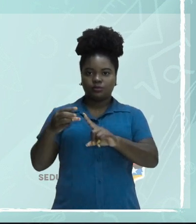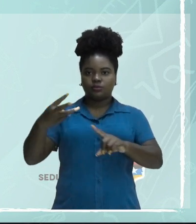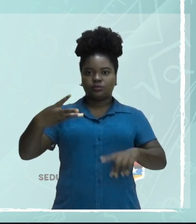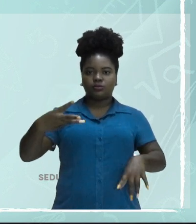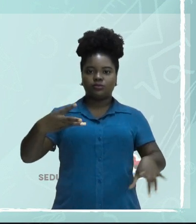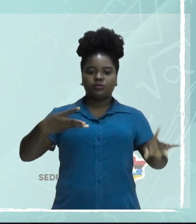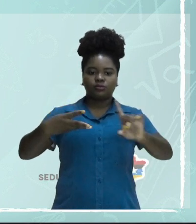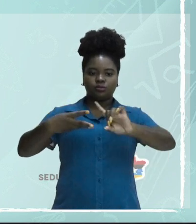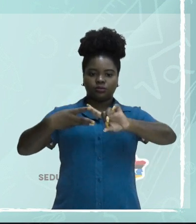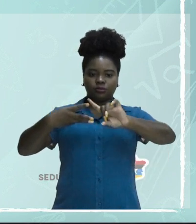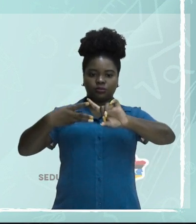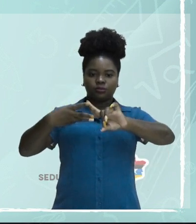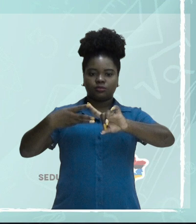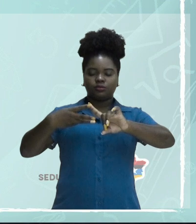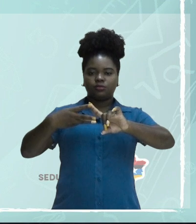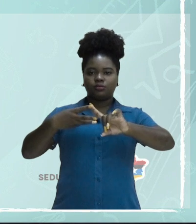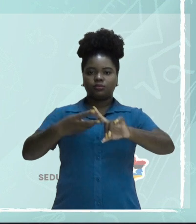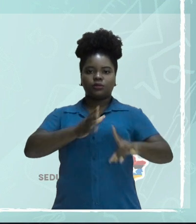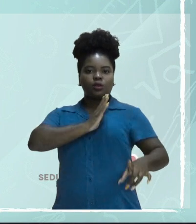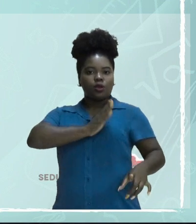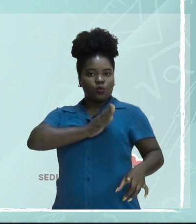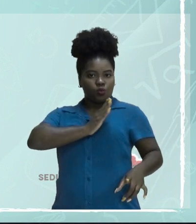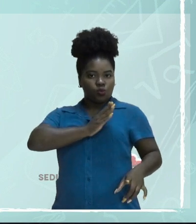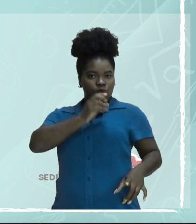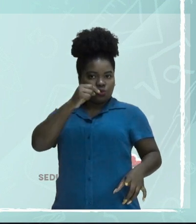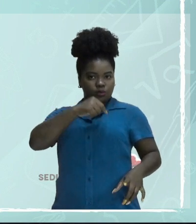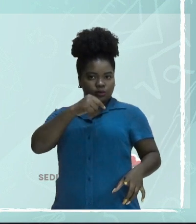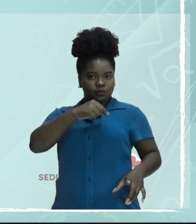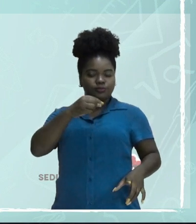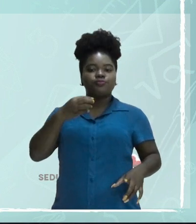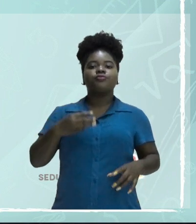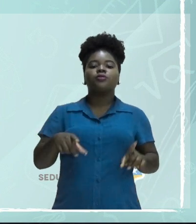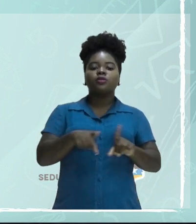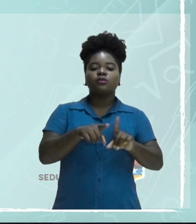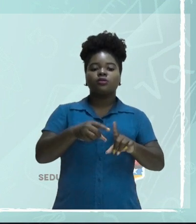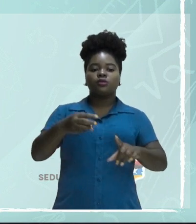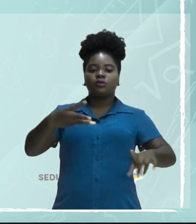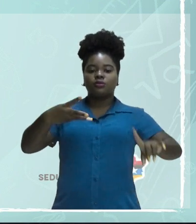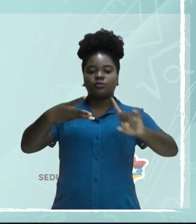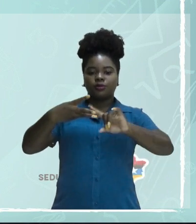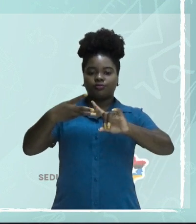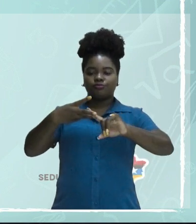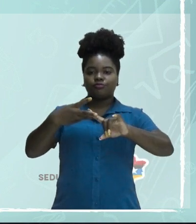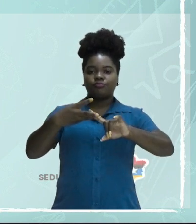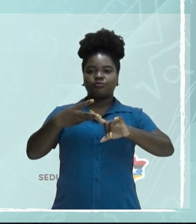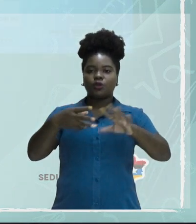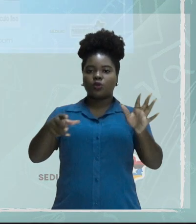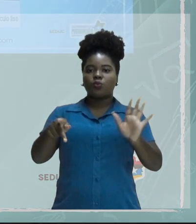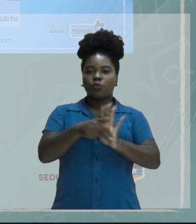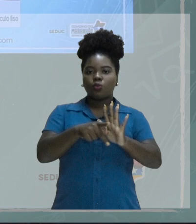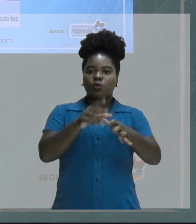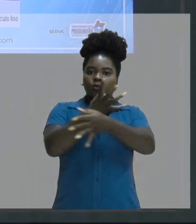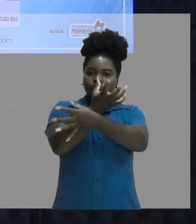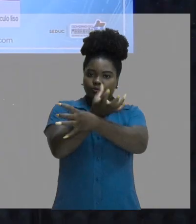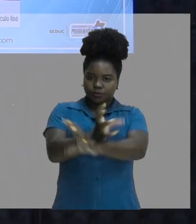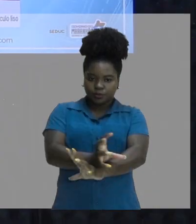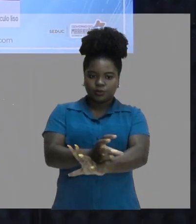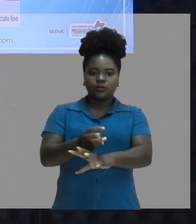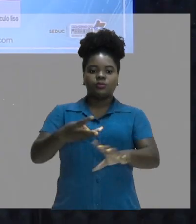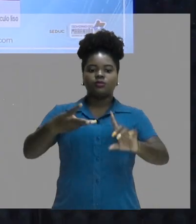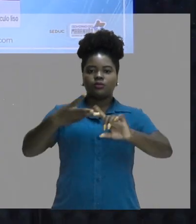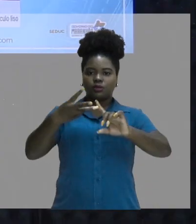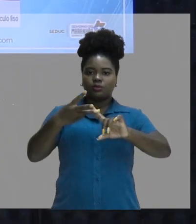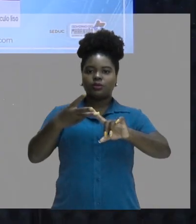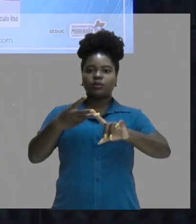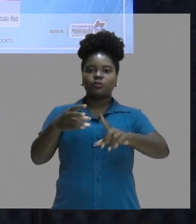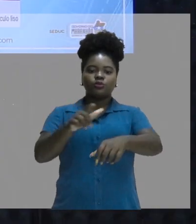estriado cardíaco, que é apenas um, que é o nosso coração. O músculo estriado esquelético e o músculo liso.